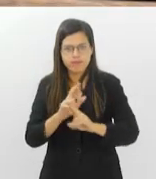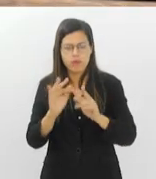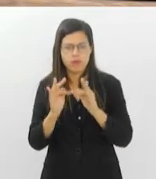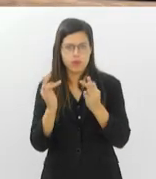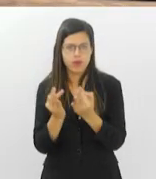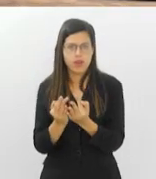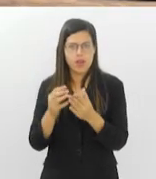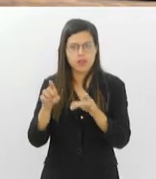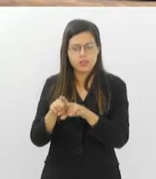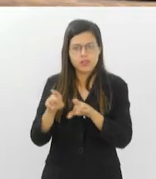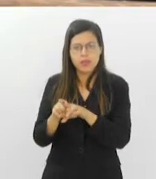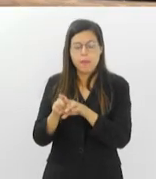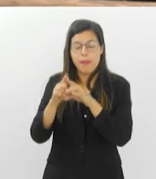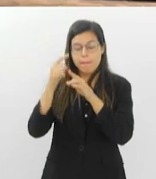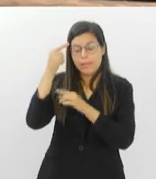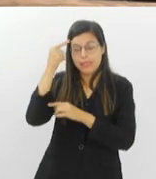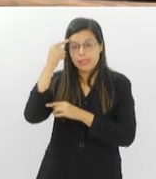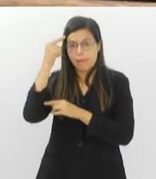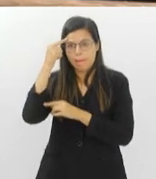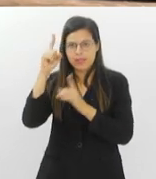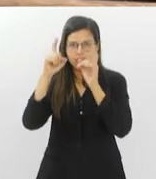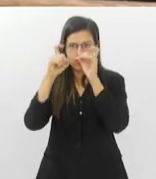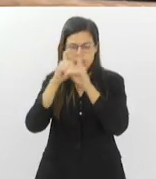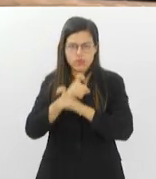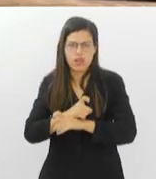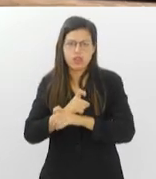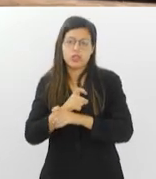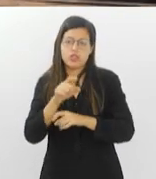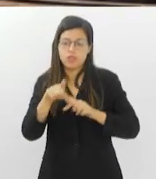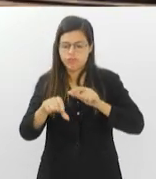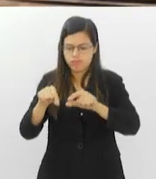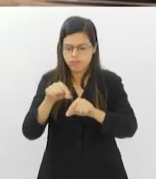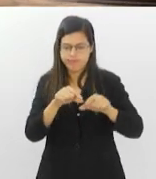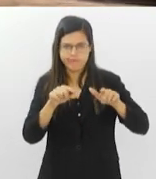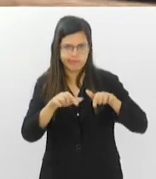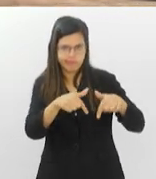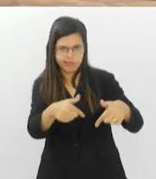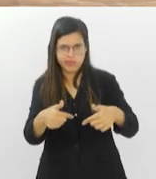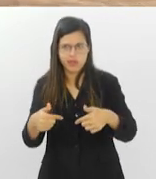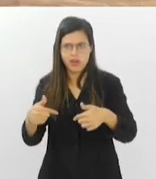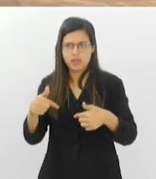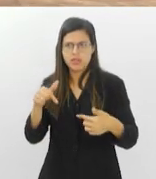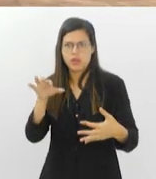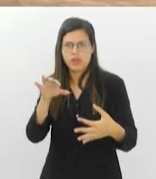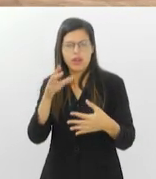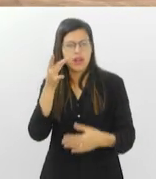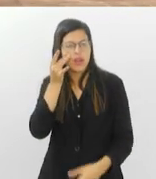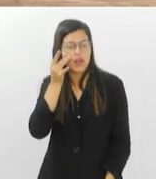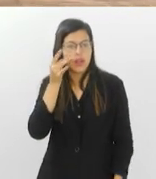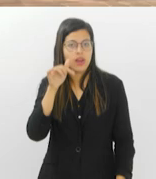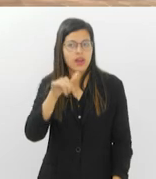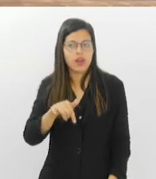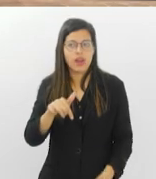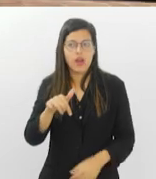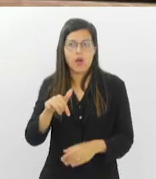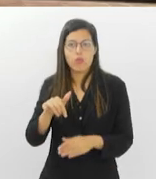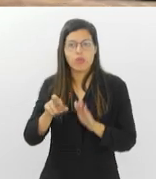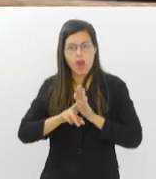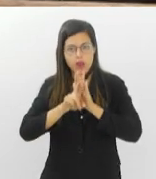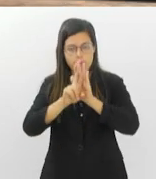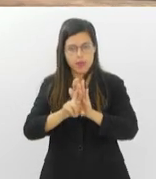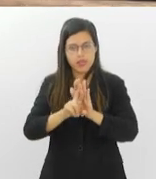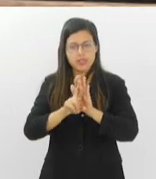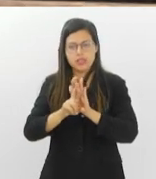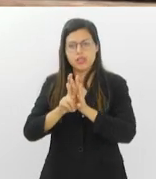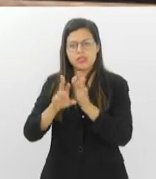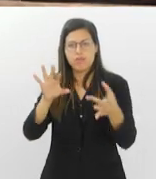do pensamento e os diferentes caminhos que podemos escolher. Entrelaçar o real e a representação como a maior forma de se